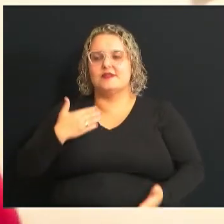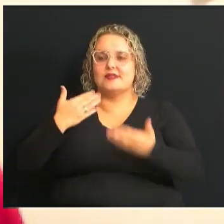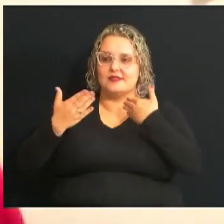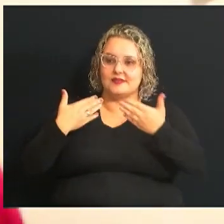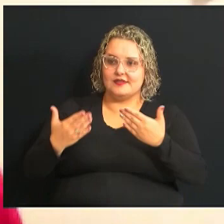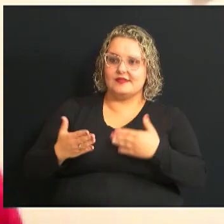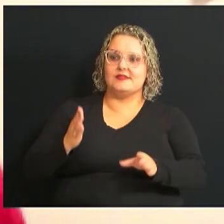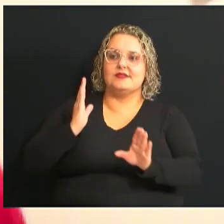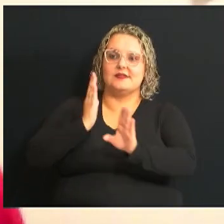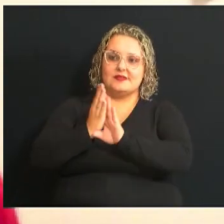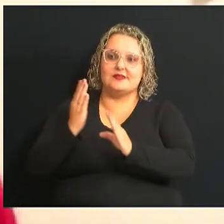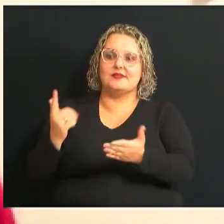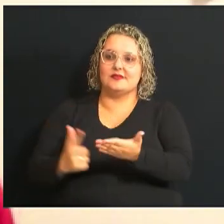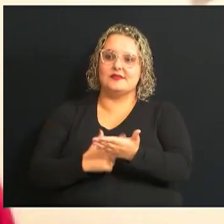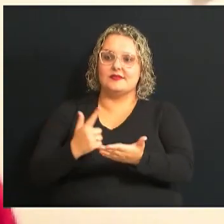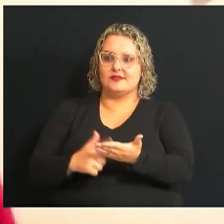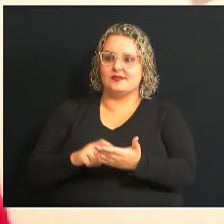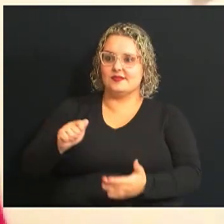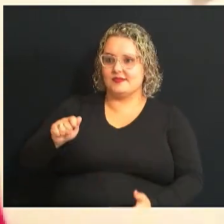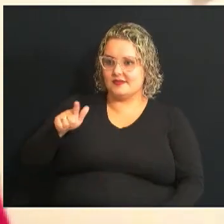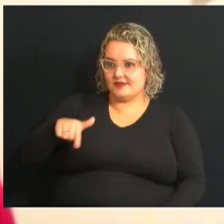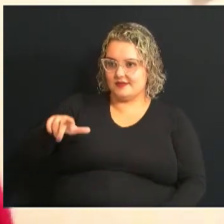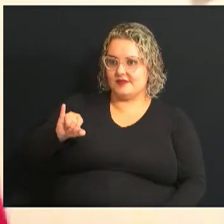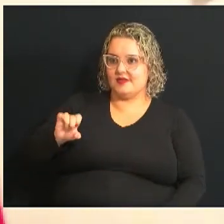encontrar meu livro. O meu Instagram é